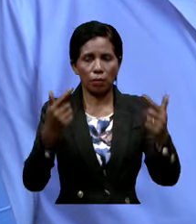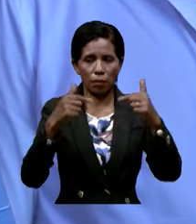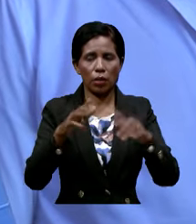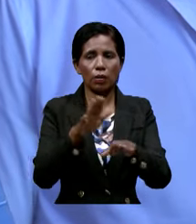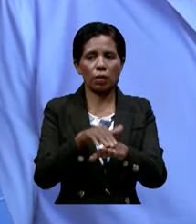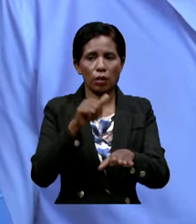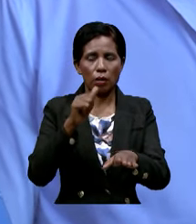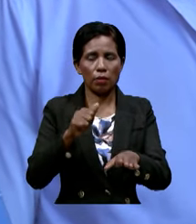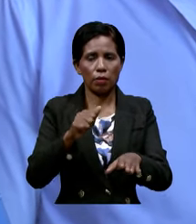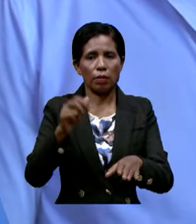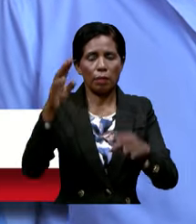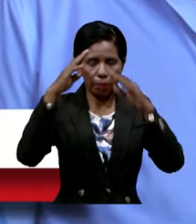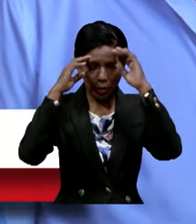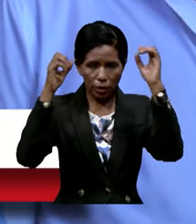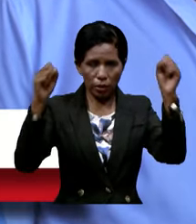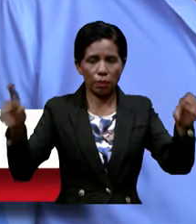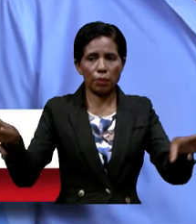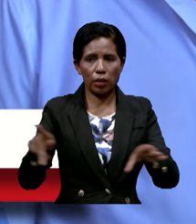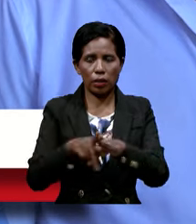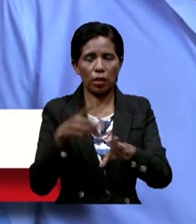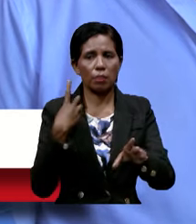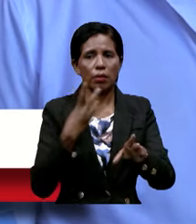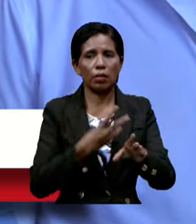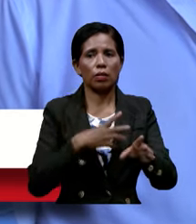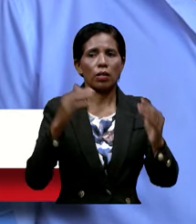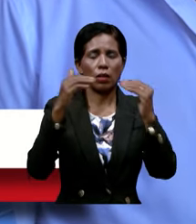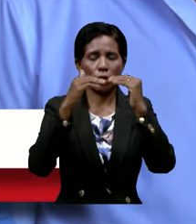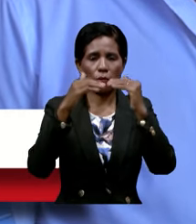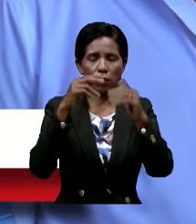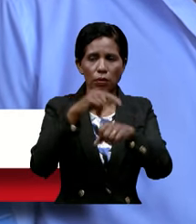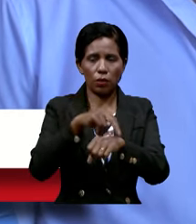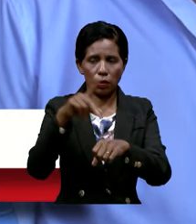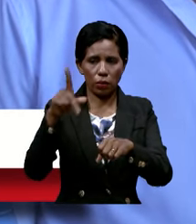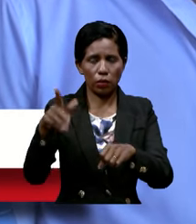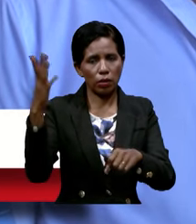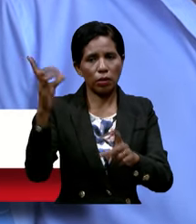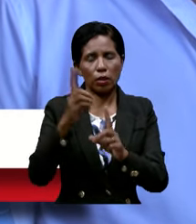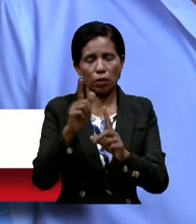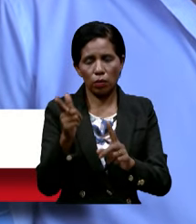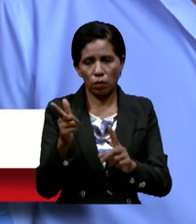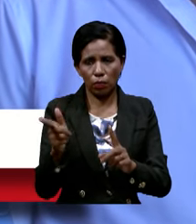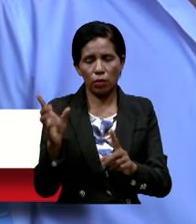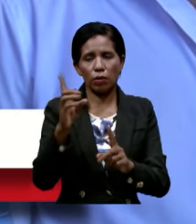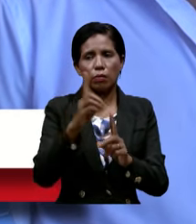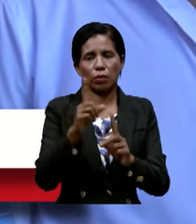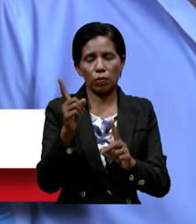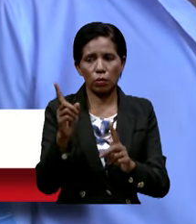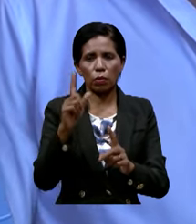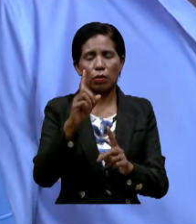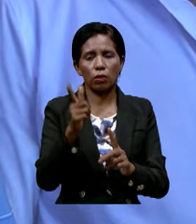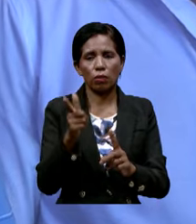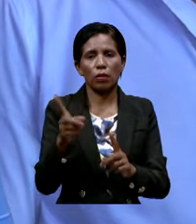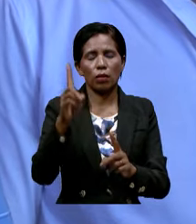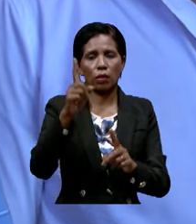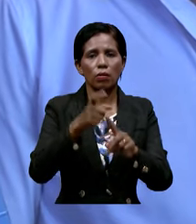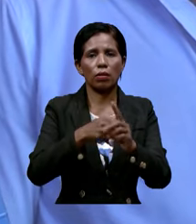convida a excelência, participa e a minha Congresso Nacional. E é de 20 ou de 21 e a abril